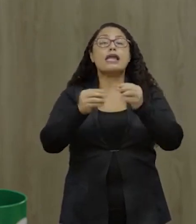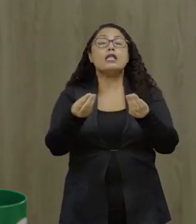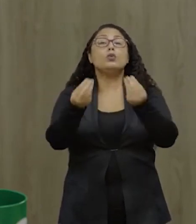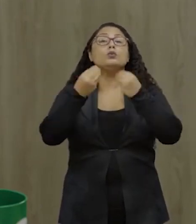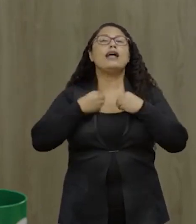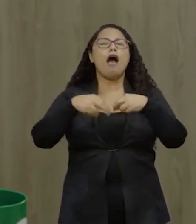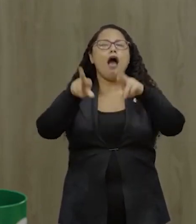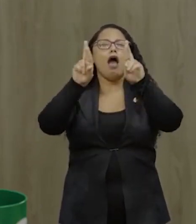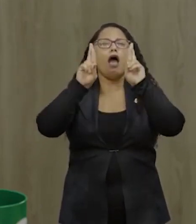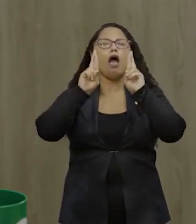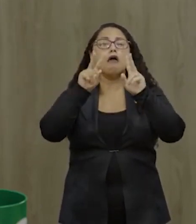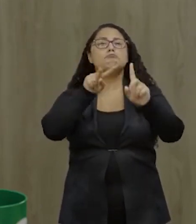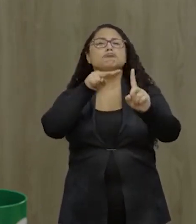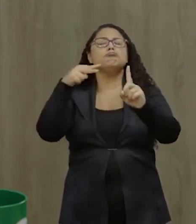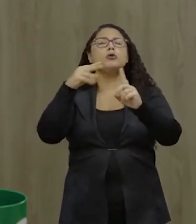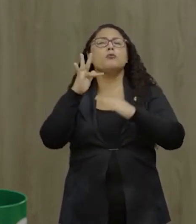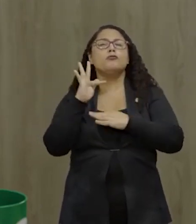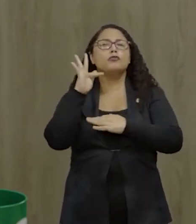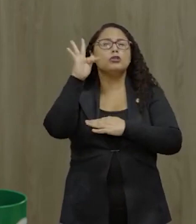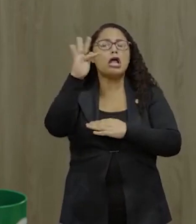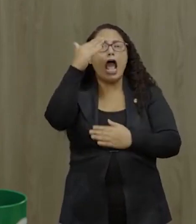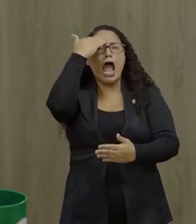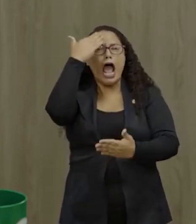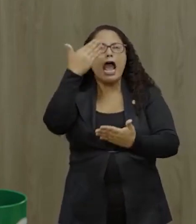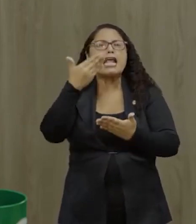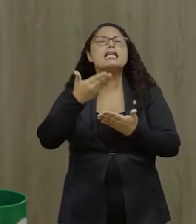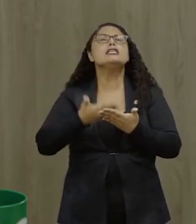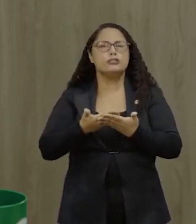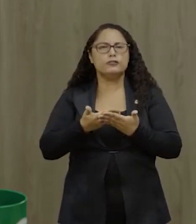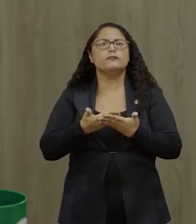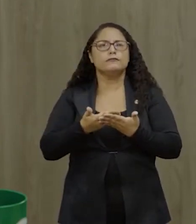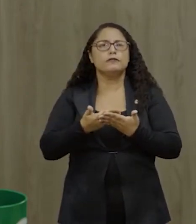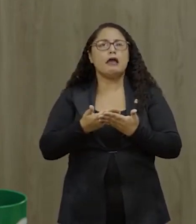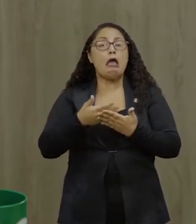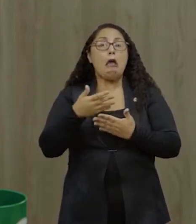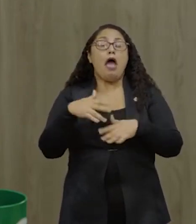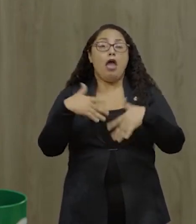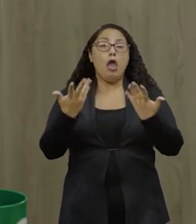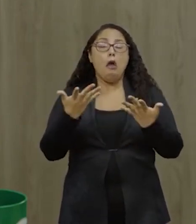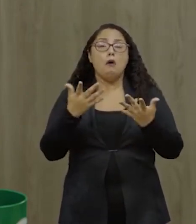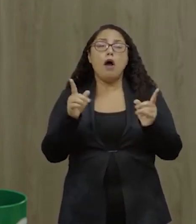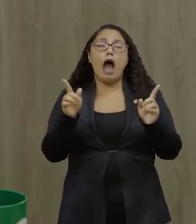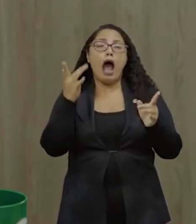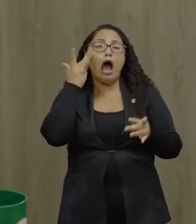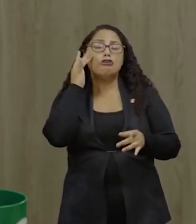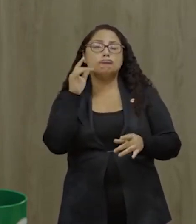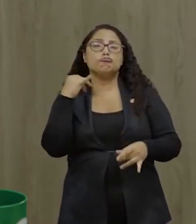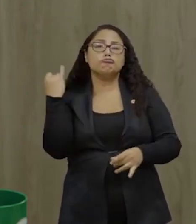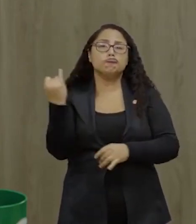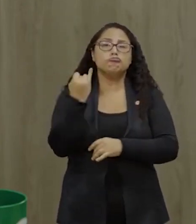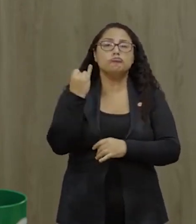dá esperança. Perspectivas para o futuro. Acredito que é inevitável, o primeiro ponto é isso, é